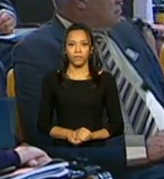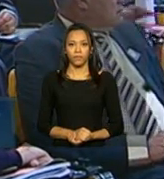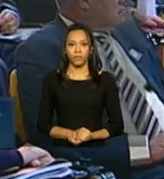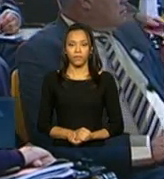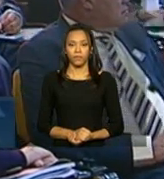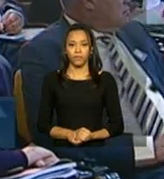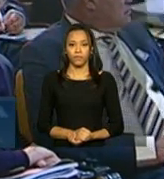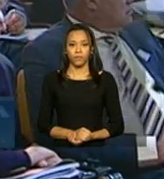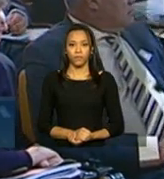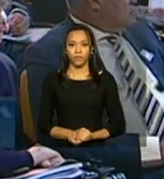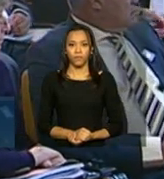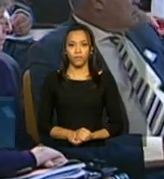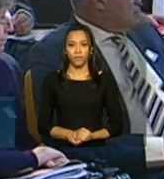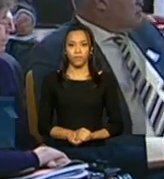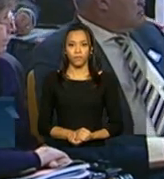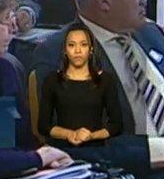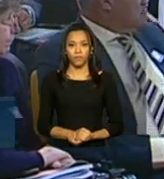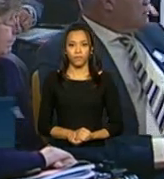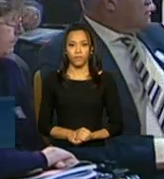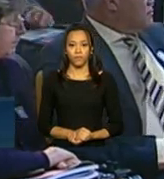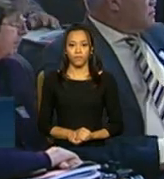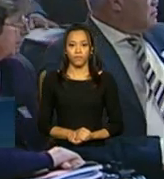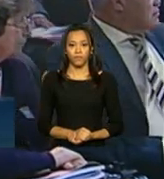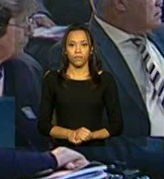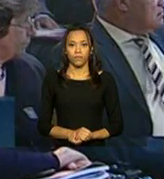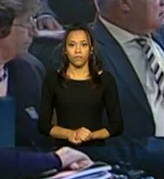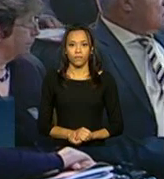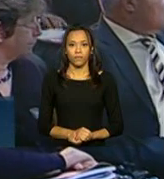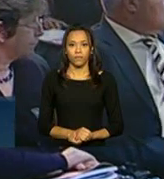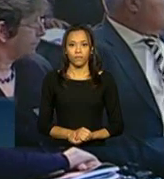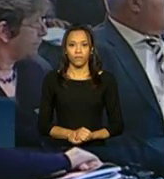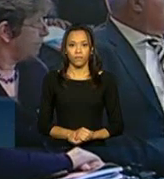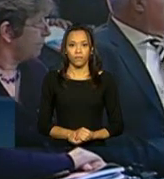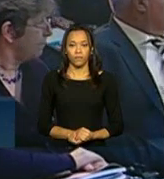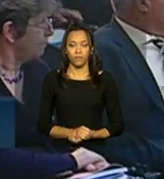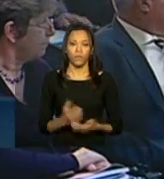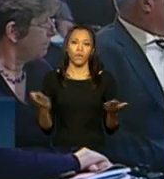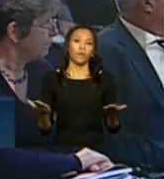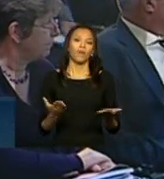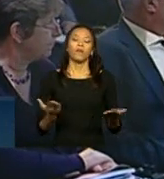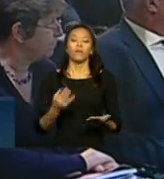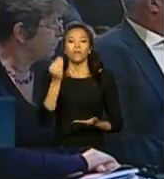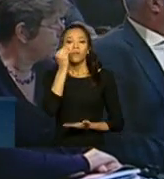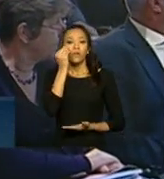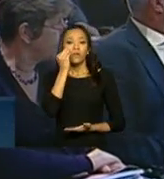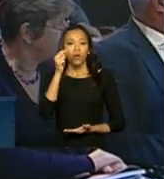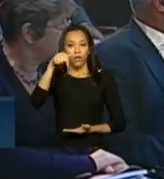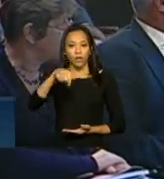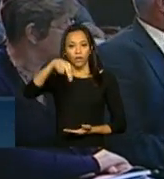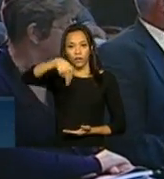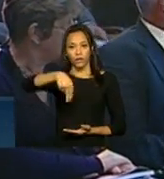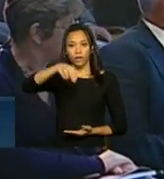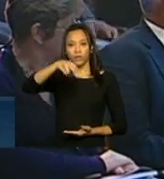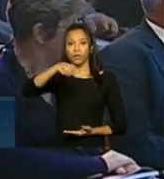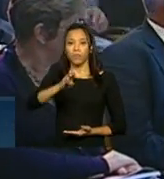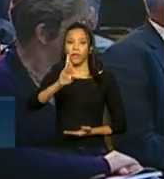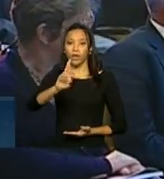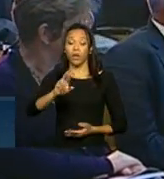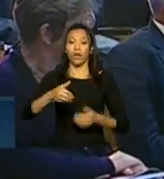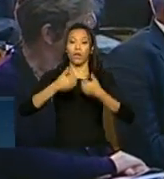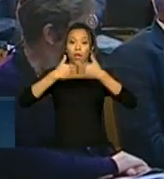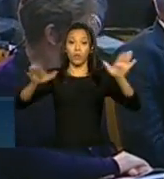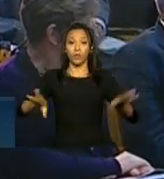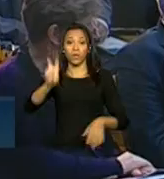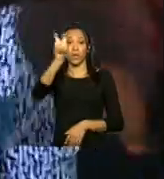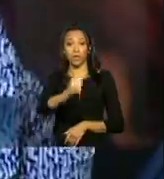ela tá meio correndo risco de falar. Aham. Que bom. Você acompanha aqui na NBR a abertura da quinta edição